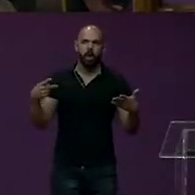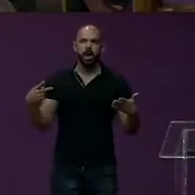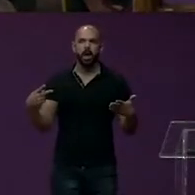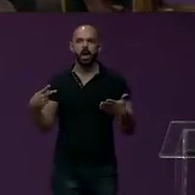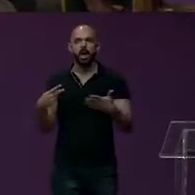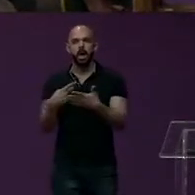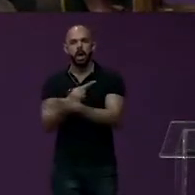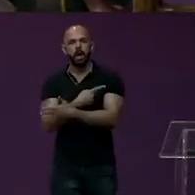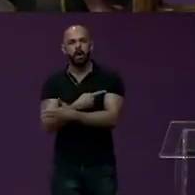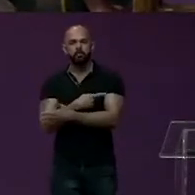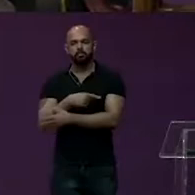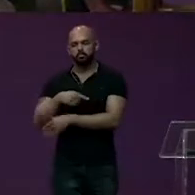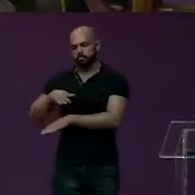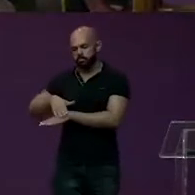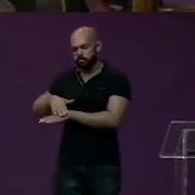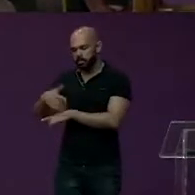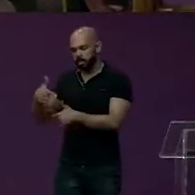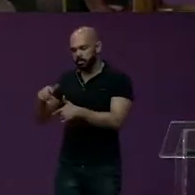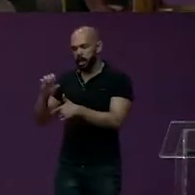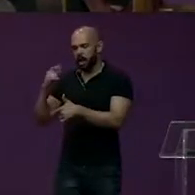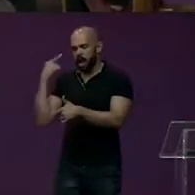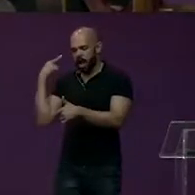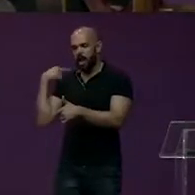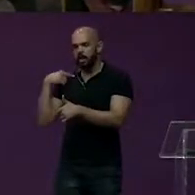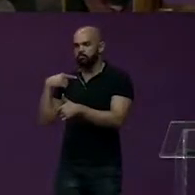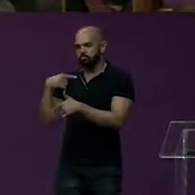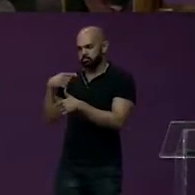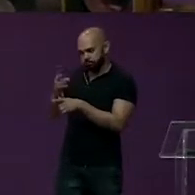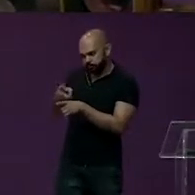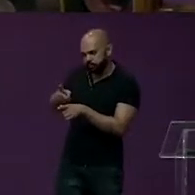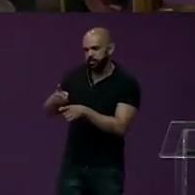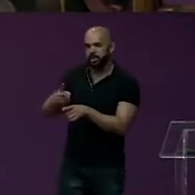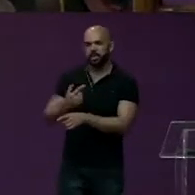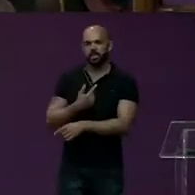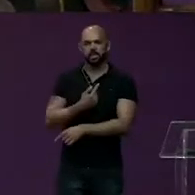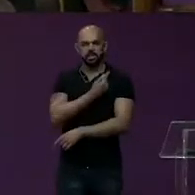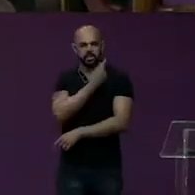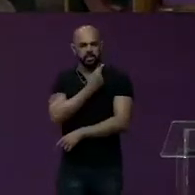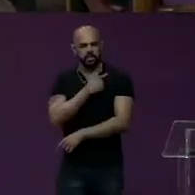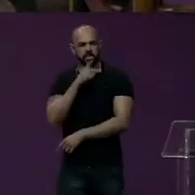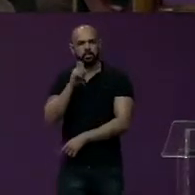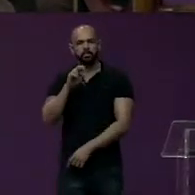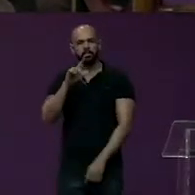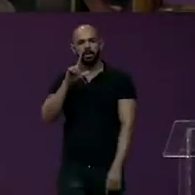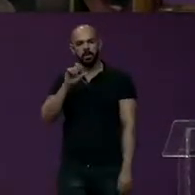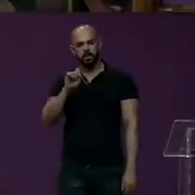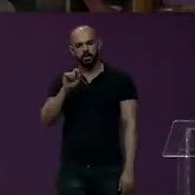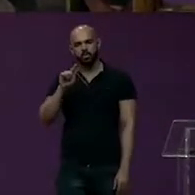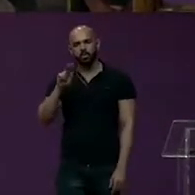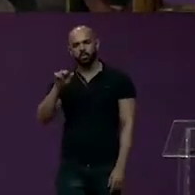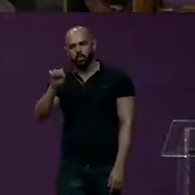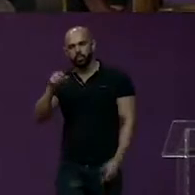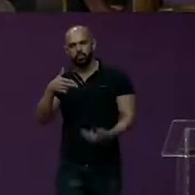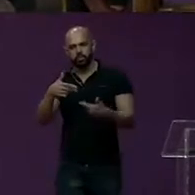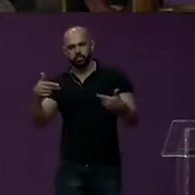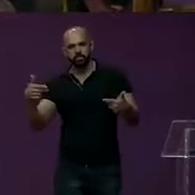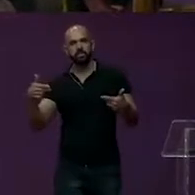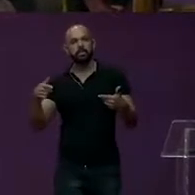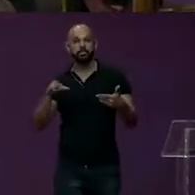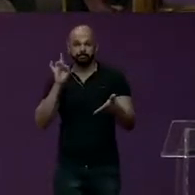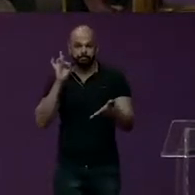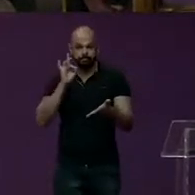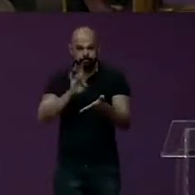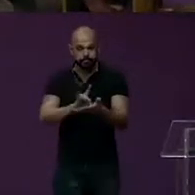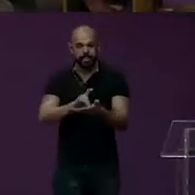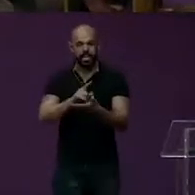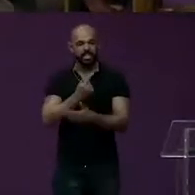vêm do próprio trabalho anterior, né, na gestão de Paulo Gadelha, também na gestão de Paulo Buz, mas o fato é